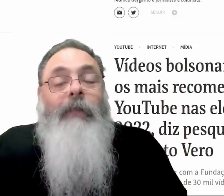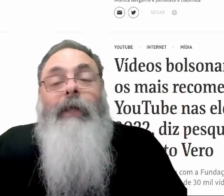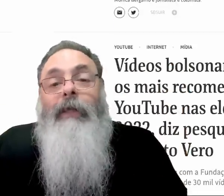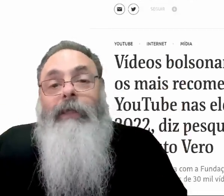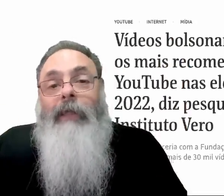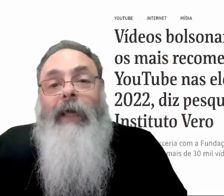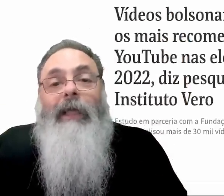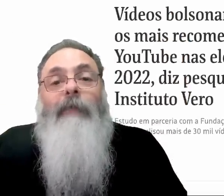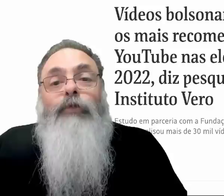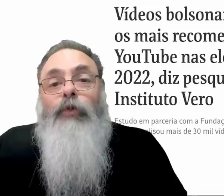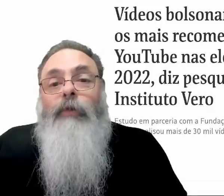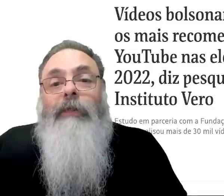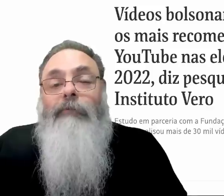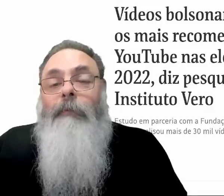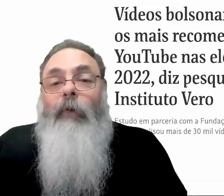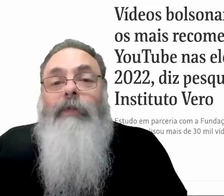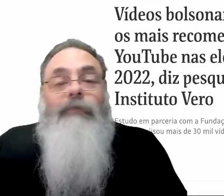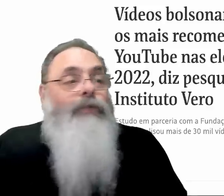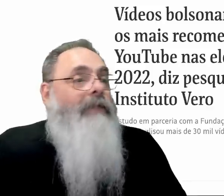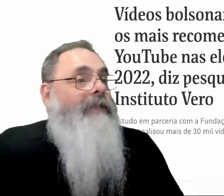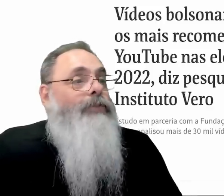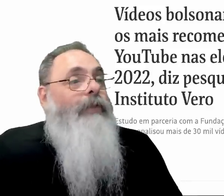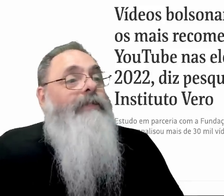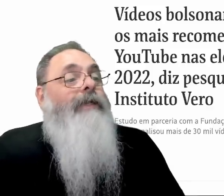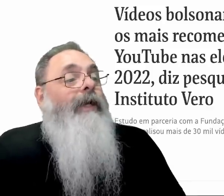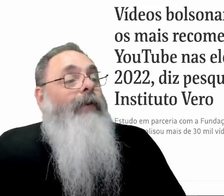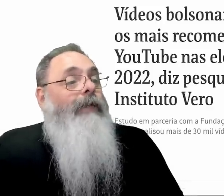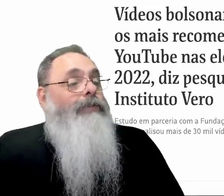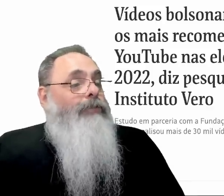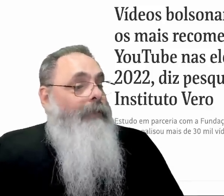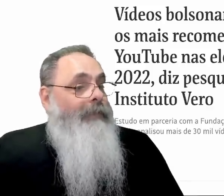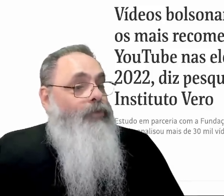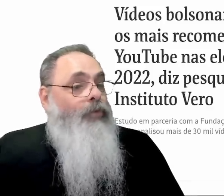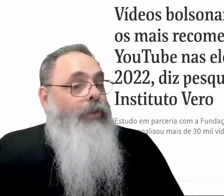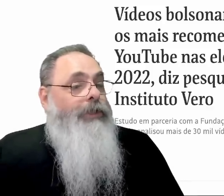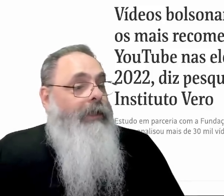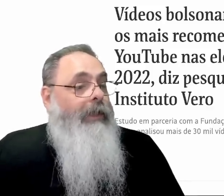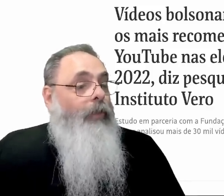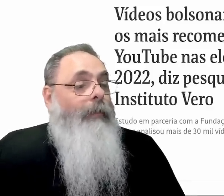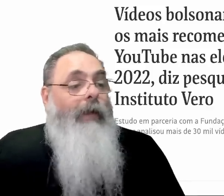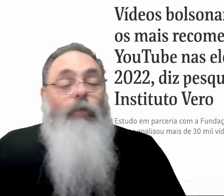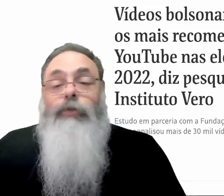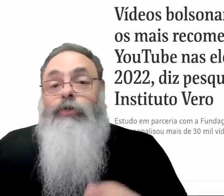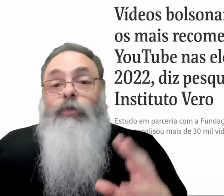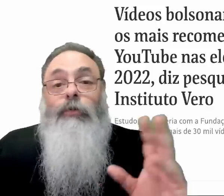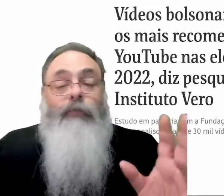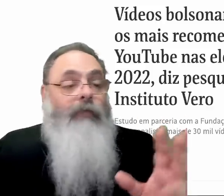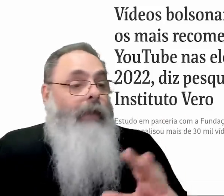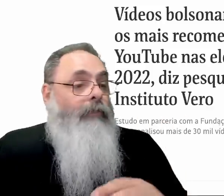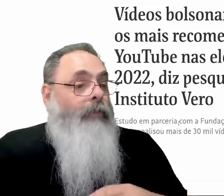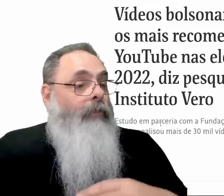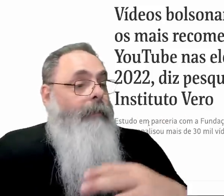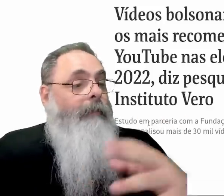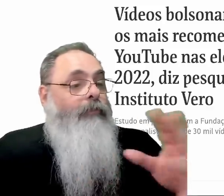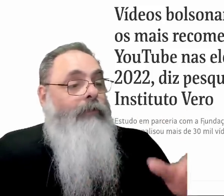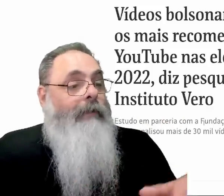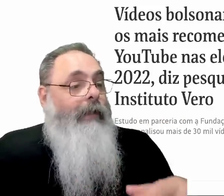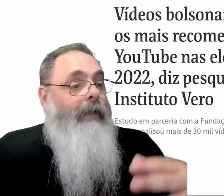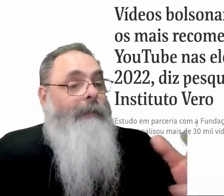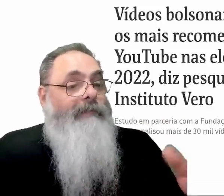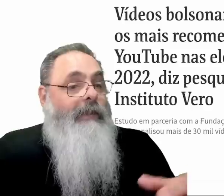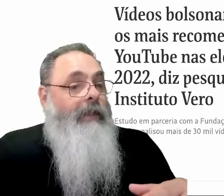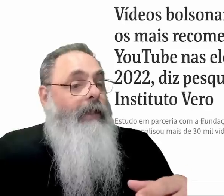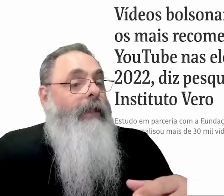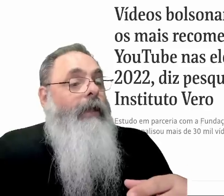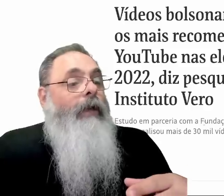toda que a Live do Lula teve poucas visualizações Olha só me surge aqui uma um estudo feito em